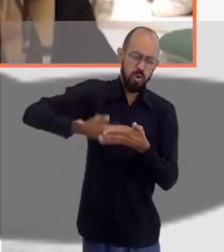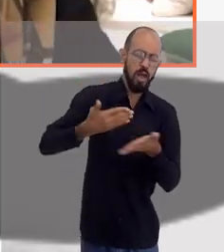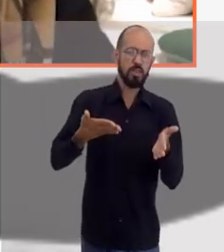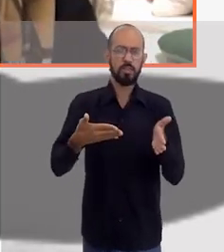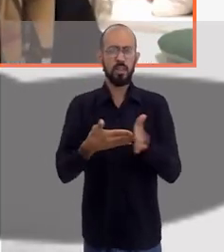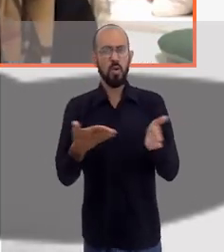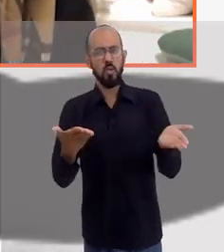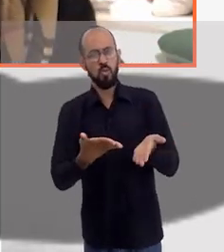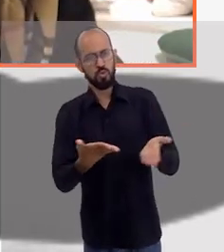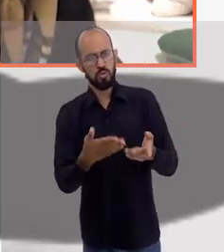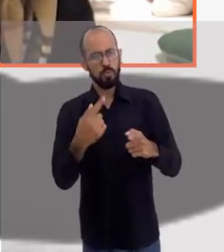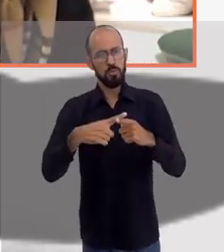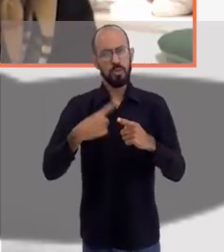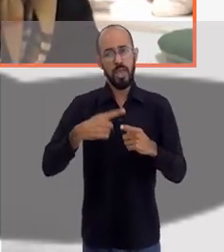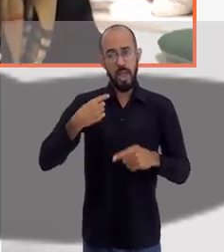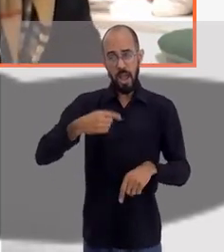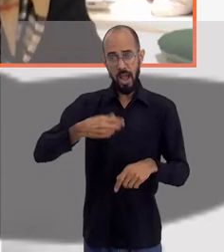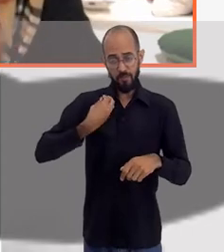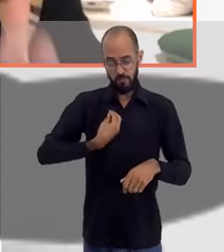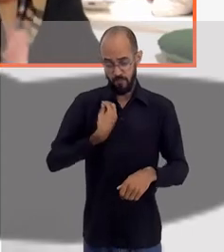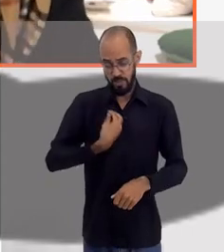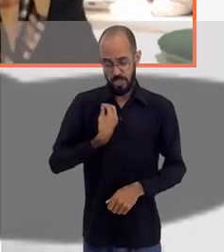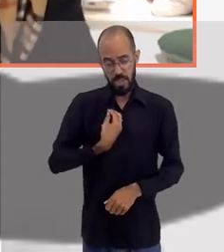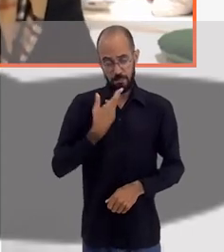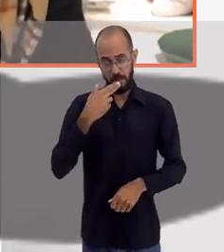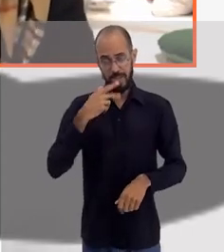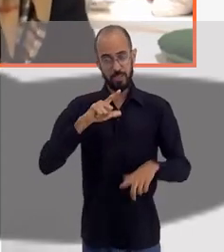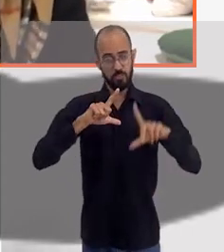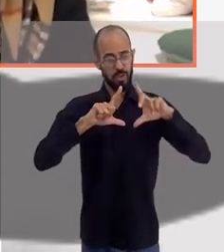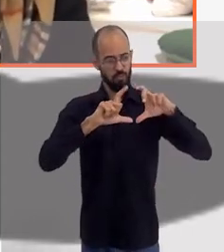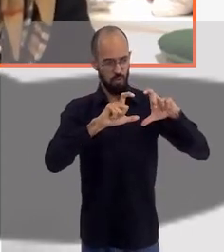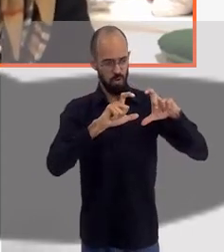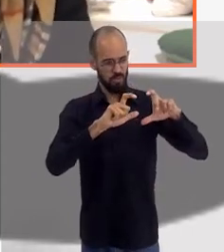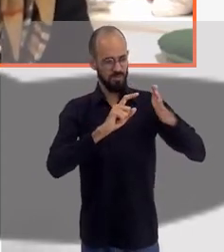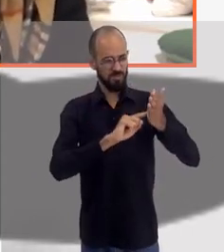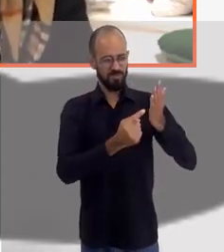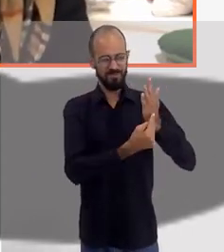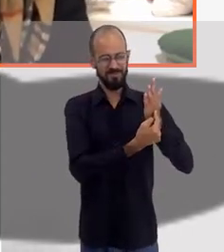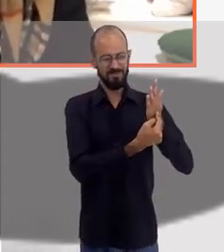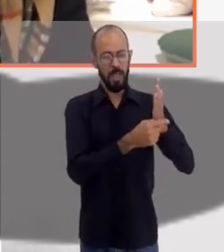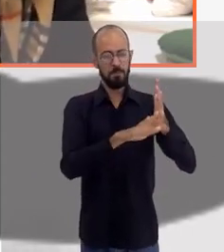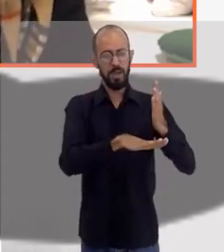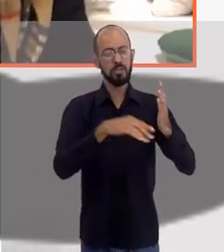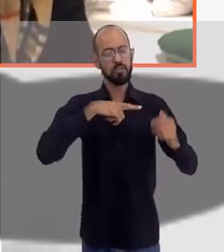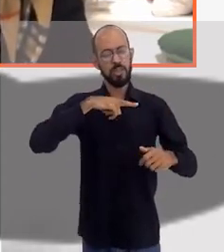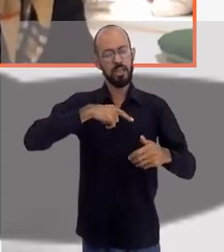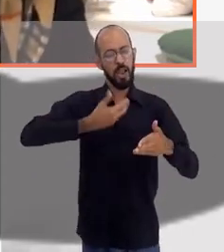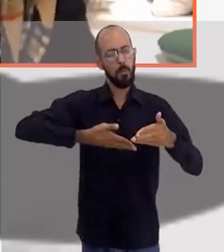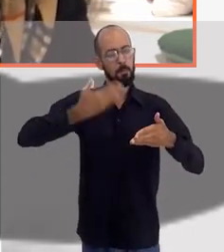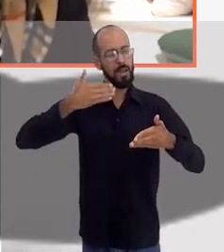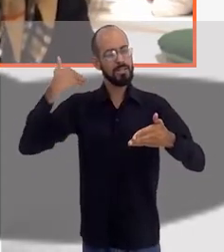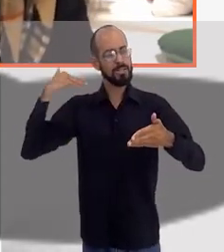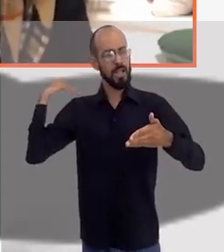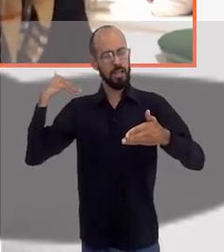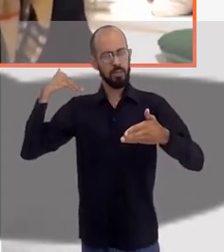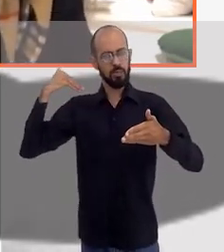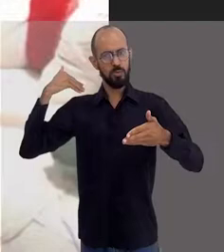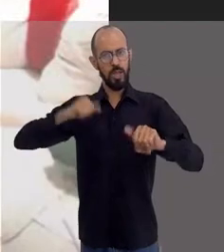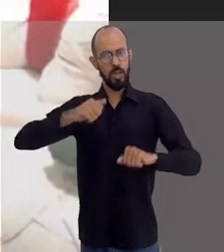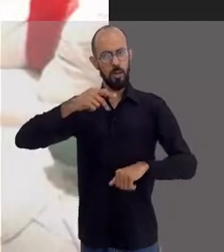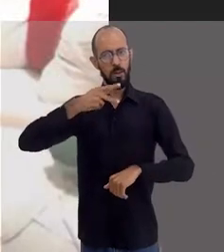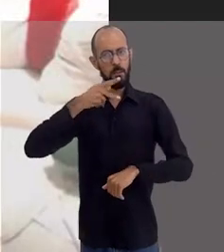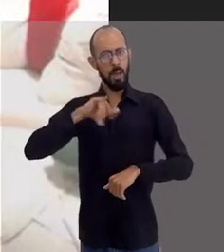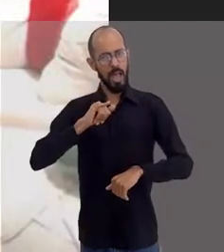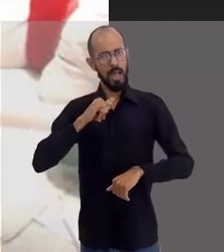foto né o Alexandre a vida é uma foto hoje eu tô diante de um cara sensacional Mas você escreveu de alguma forma seu pai e sua mãe